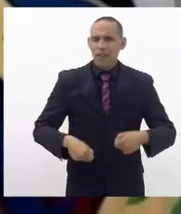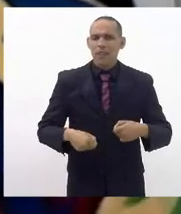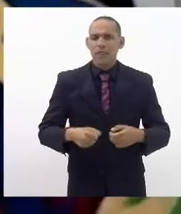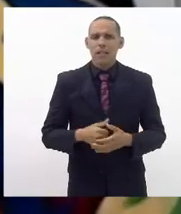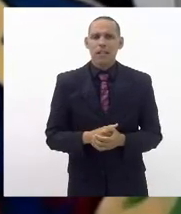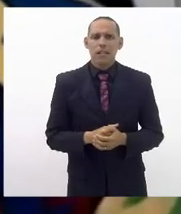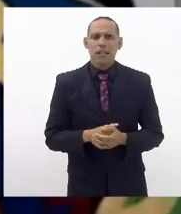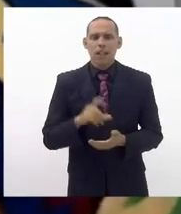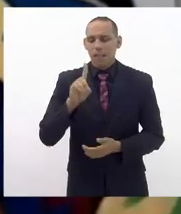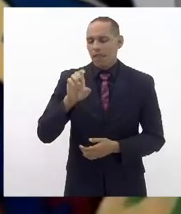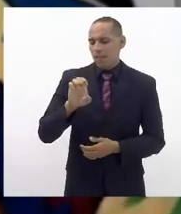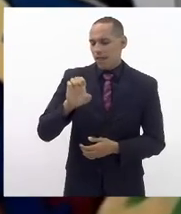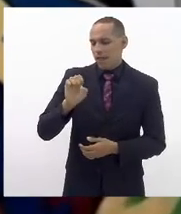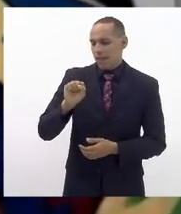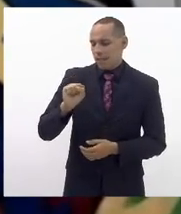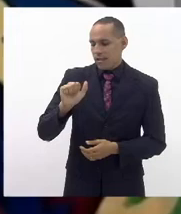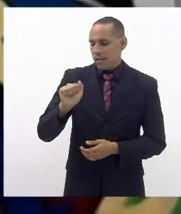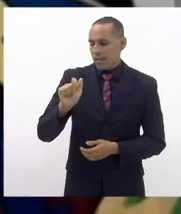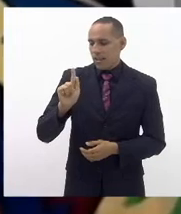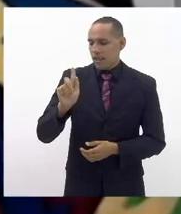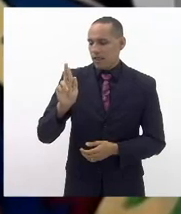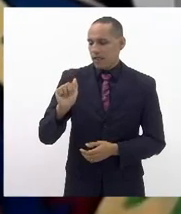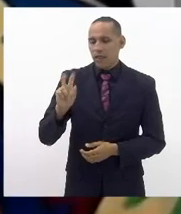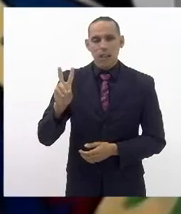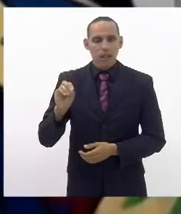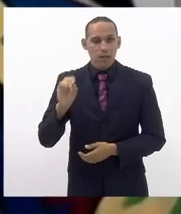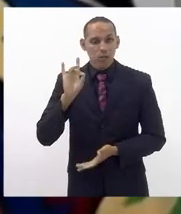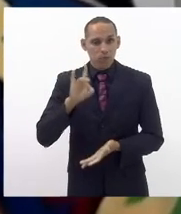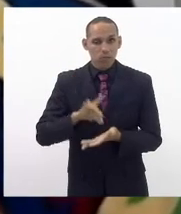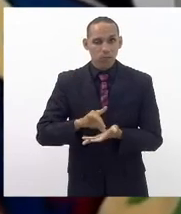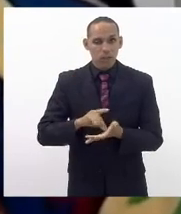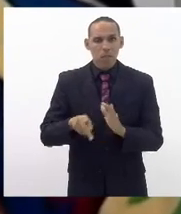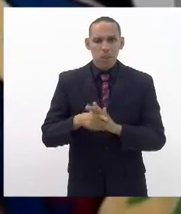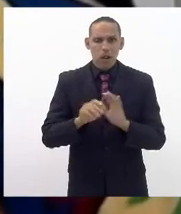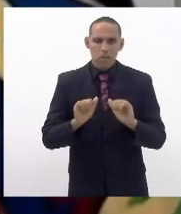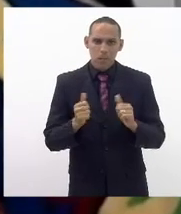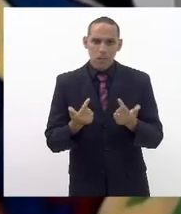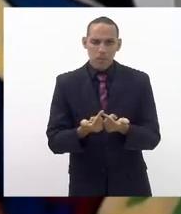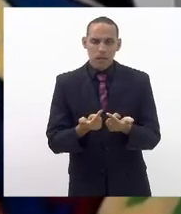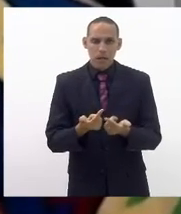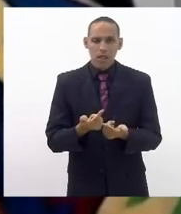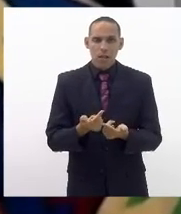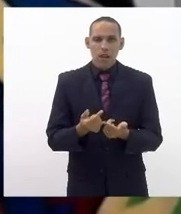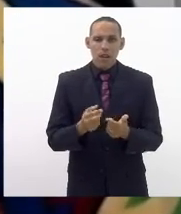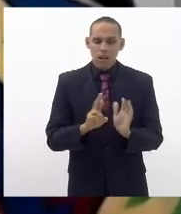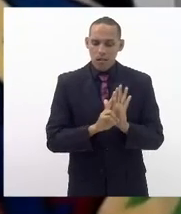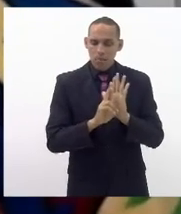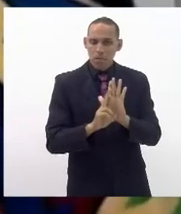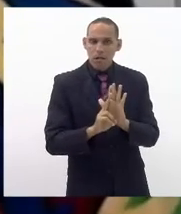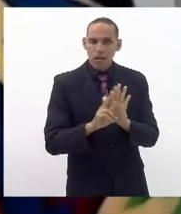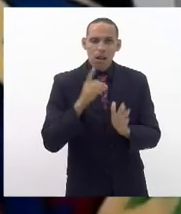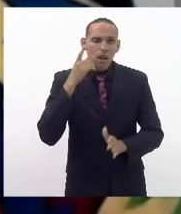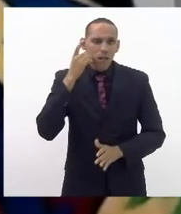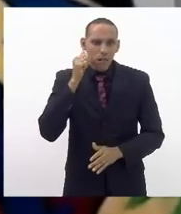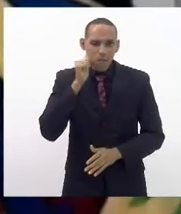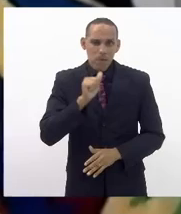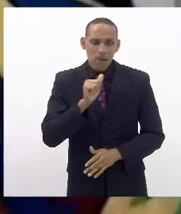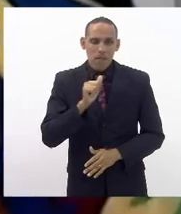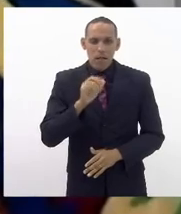desagravo oficial por parte da Assembleia Legislativa em nome das deputadas, mas, obviamente, com